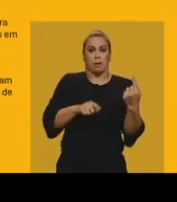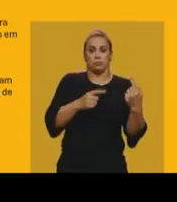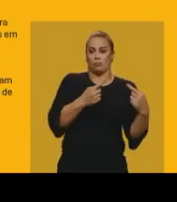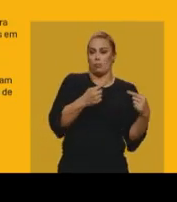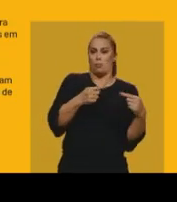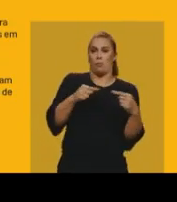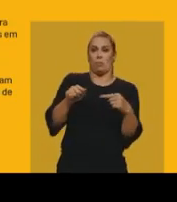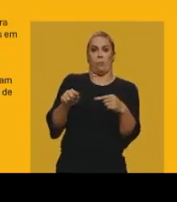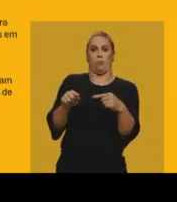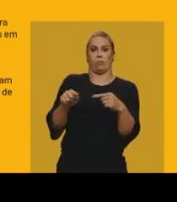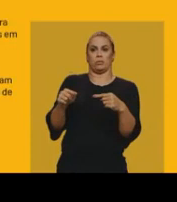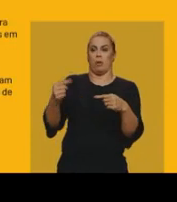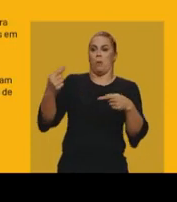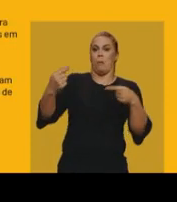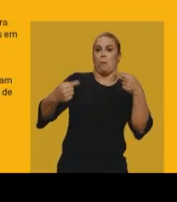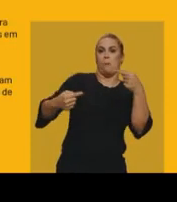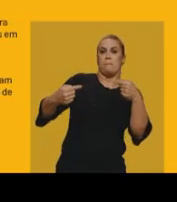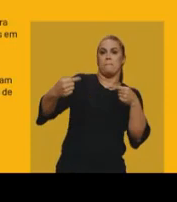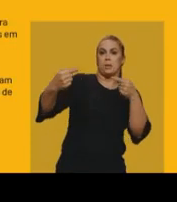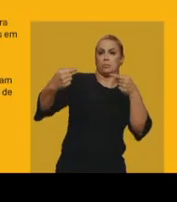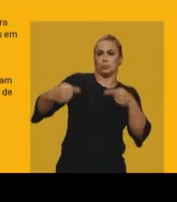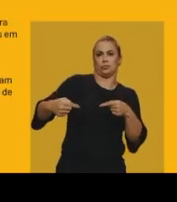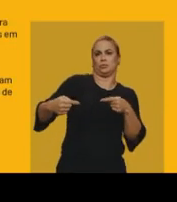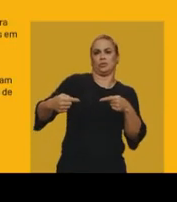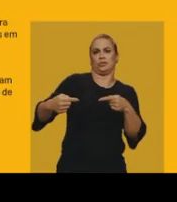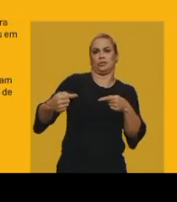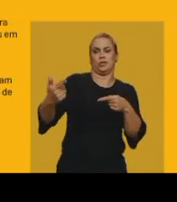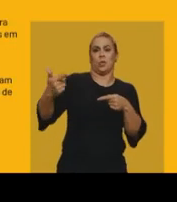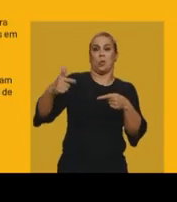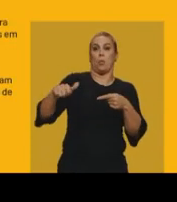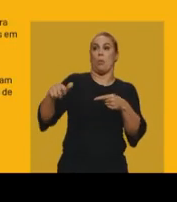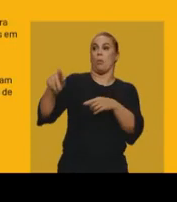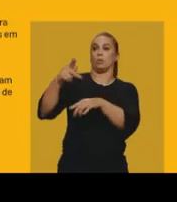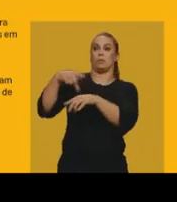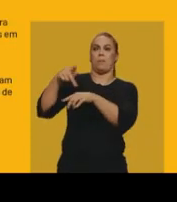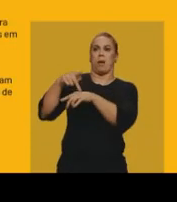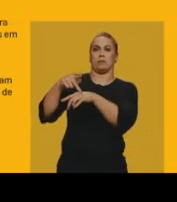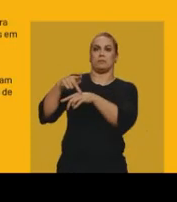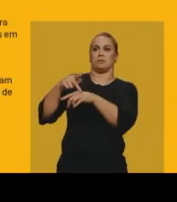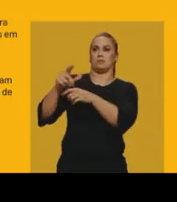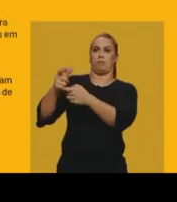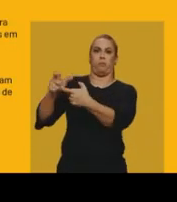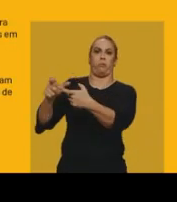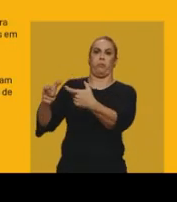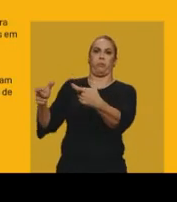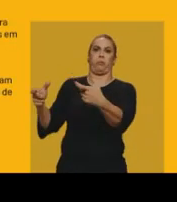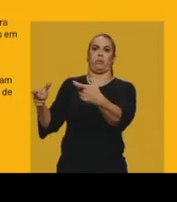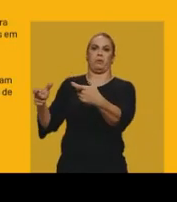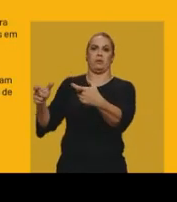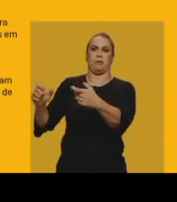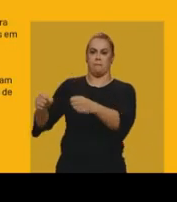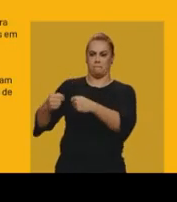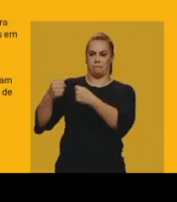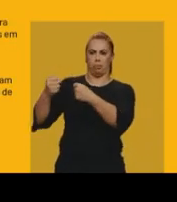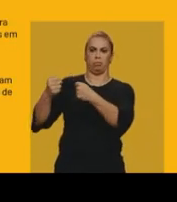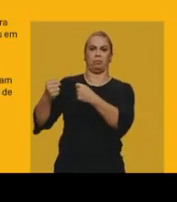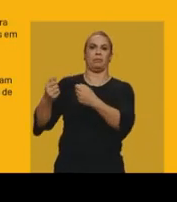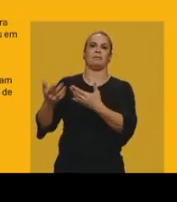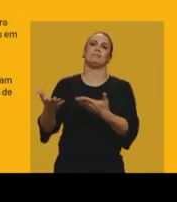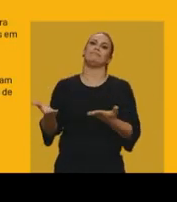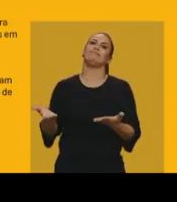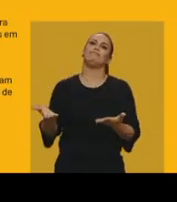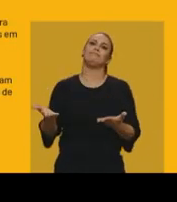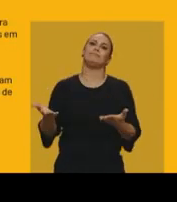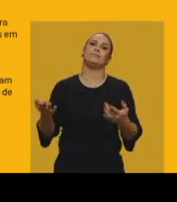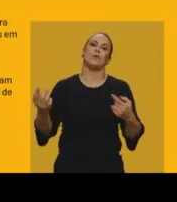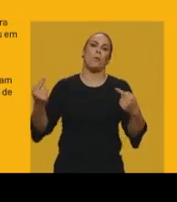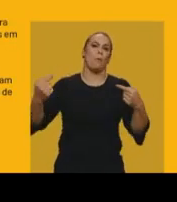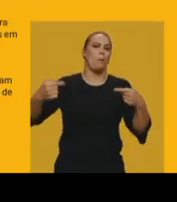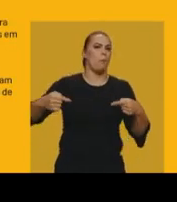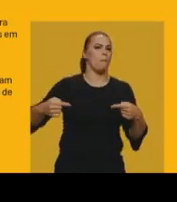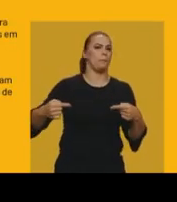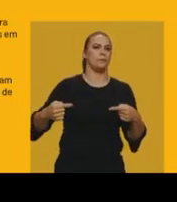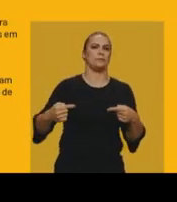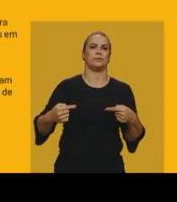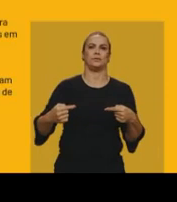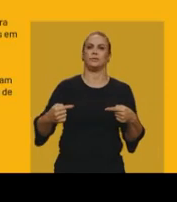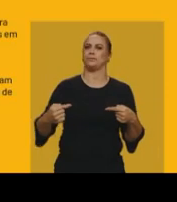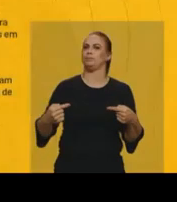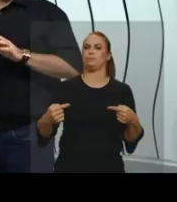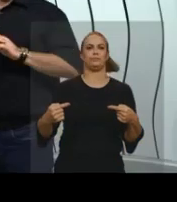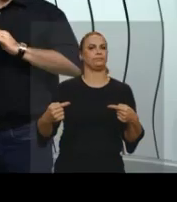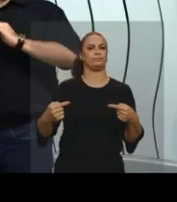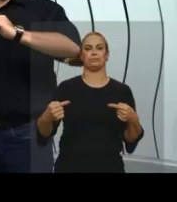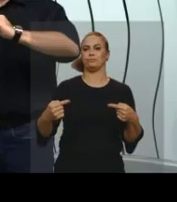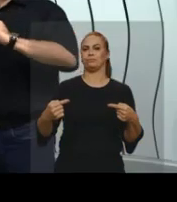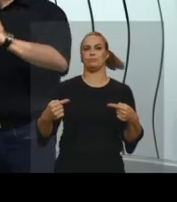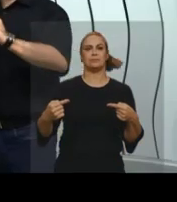internacionais, né? Então, por isso, o Mercosul vem... Ah, Mercosul! Caramba! Os blocos econômicos vêm